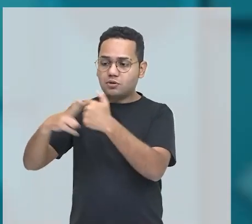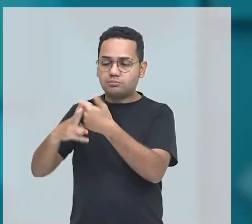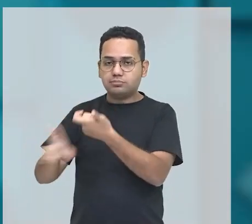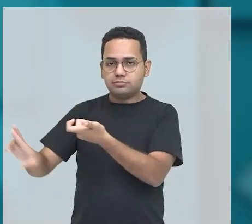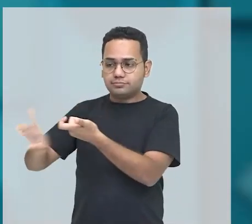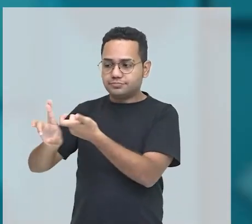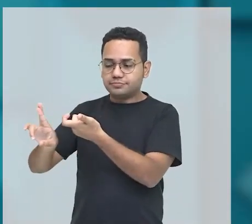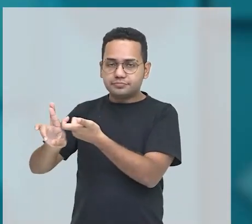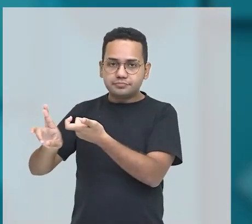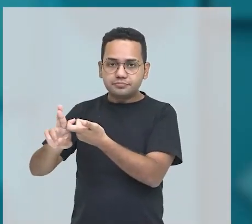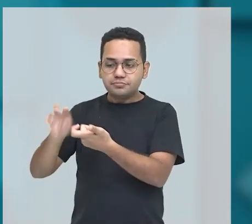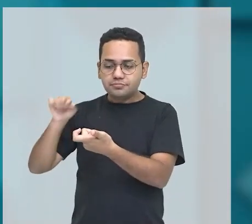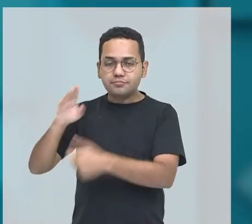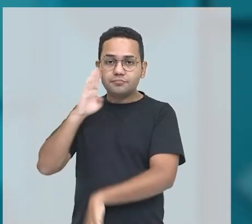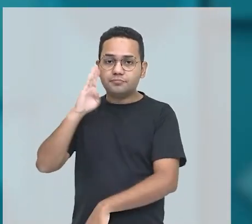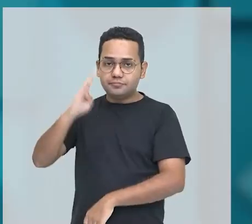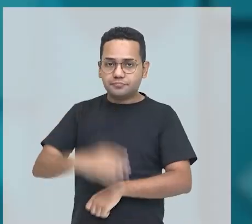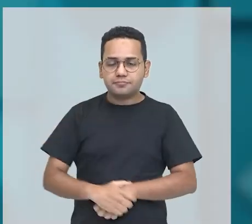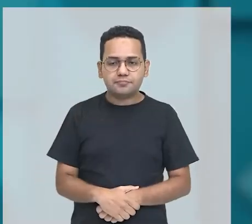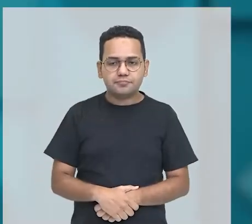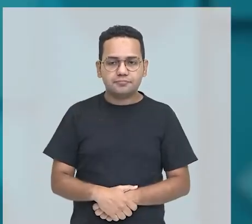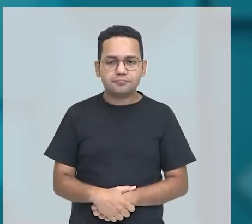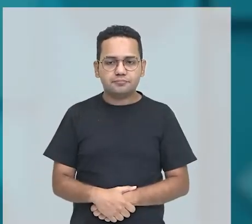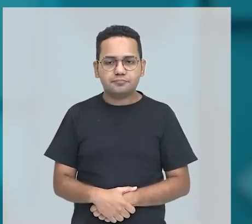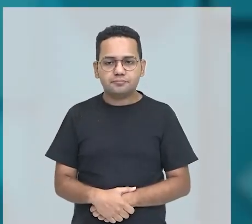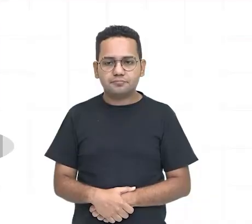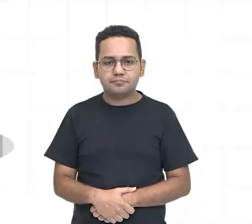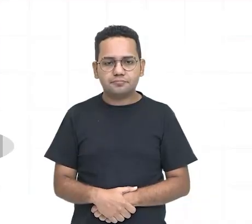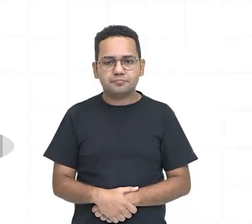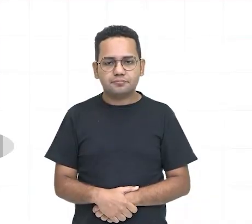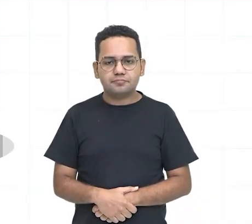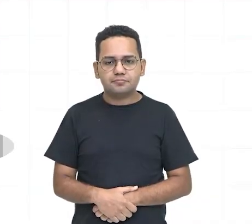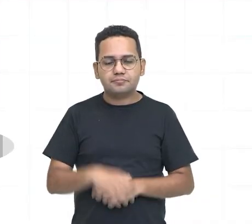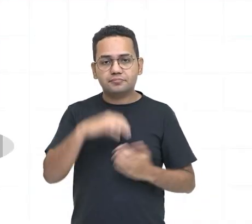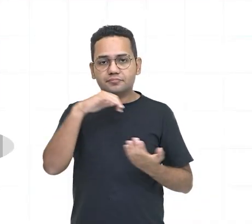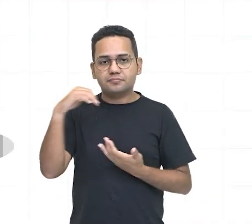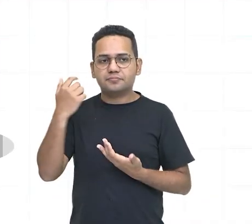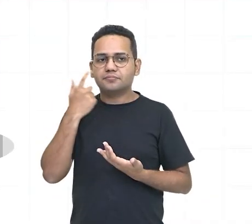falar em infinitivo, vamos ver a definição desse tipo de verbo.